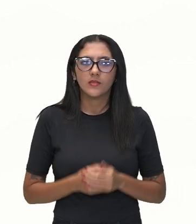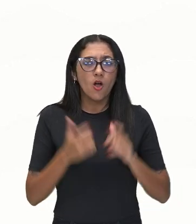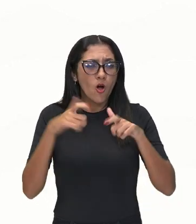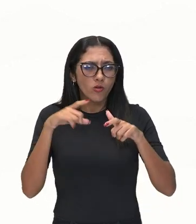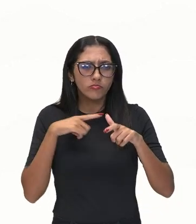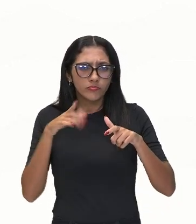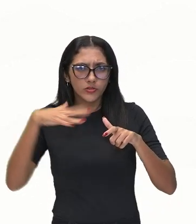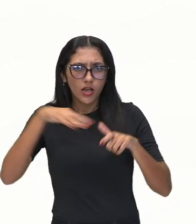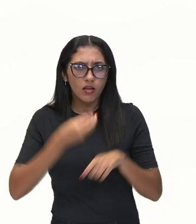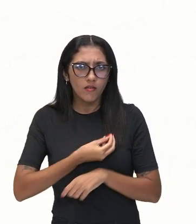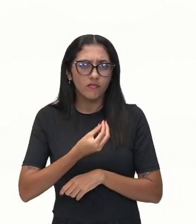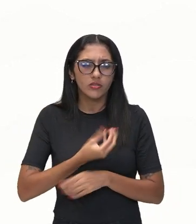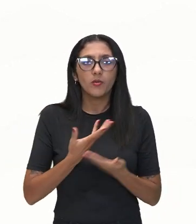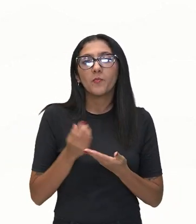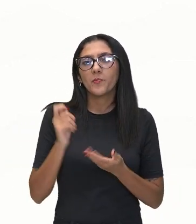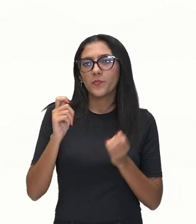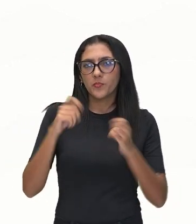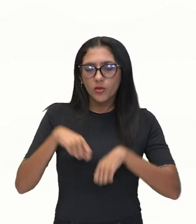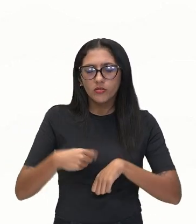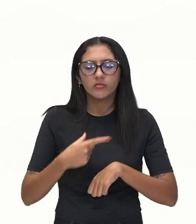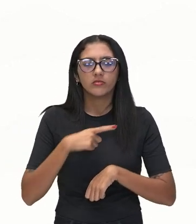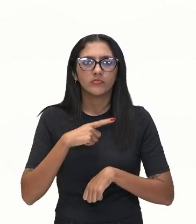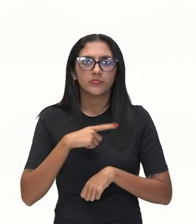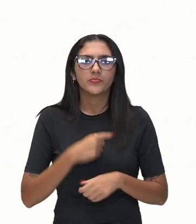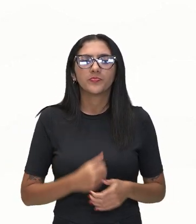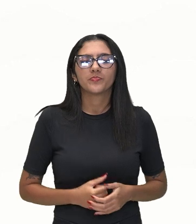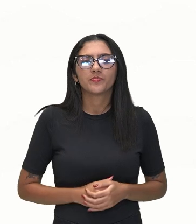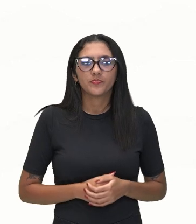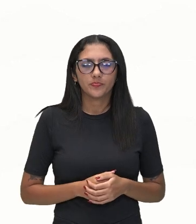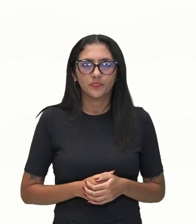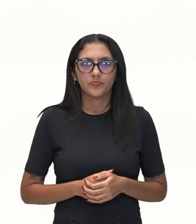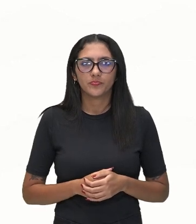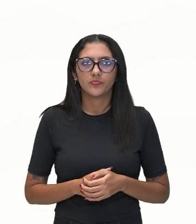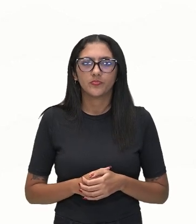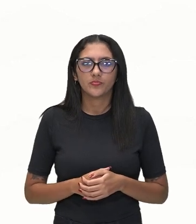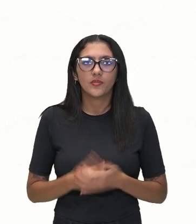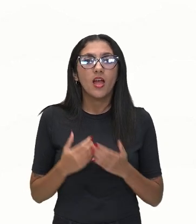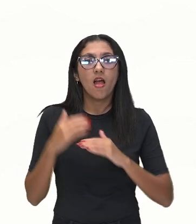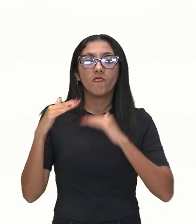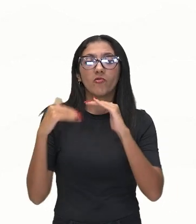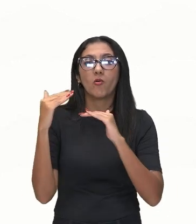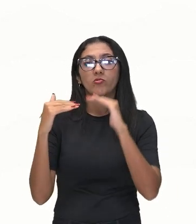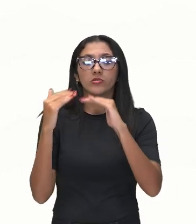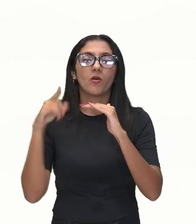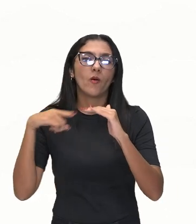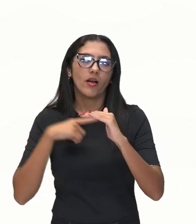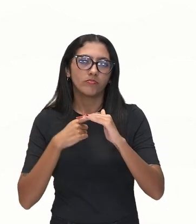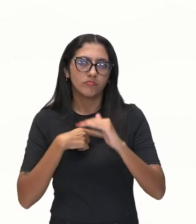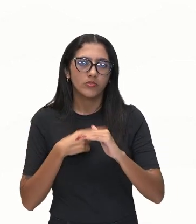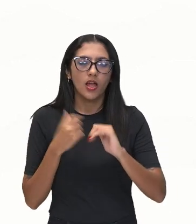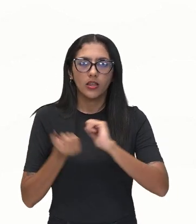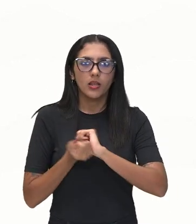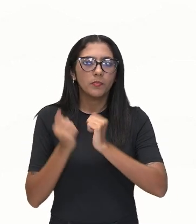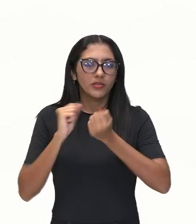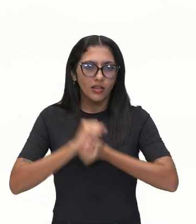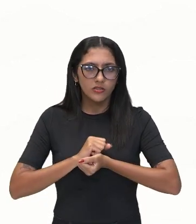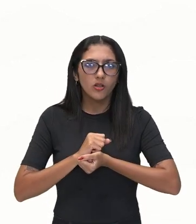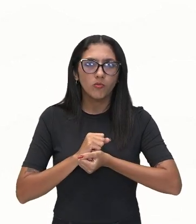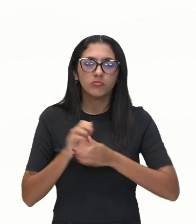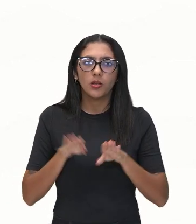esta compõe a biosfera. E a evolução, ela é formada por processos.